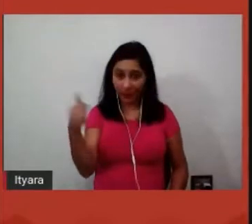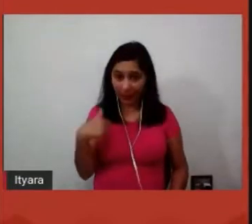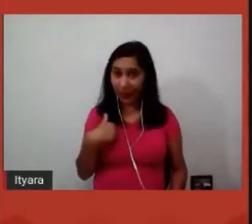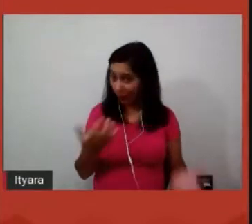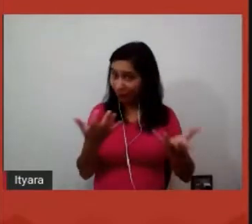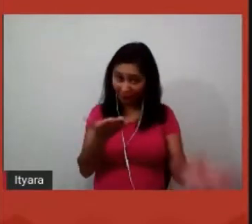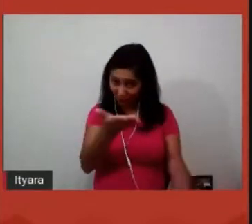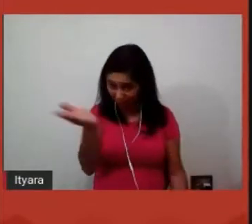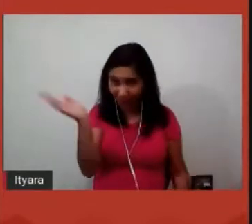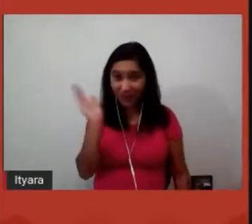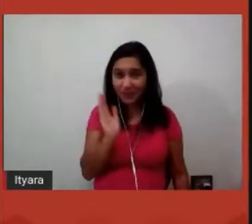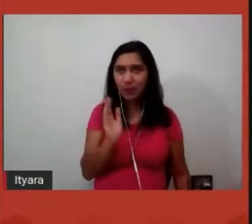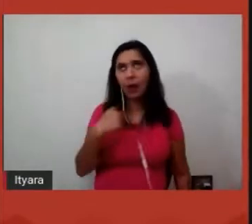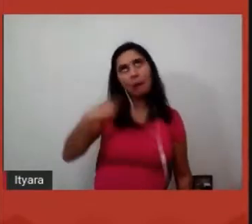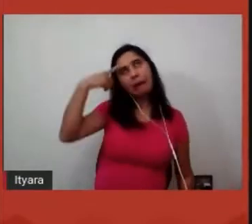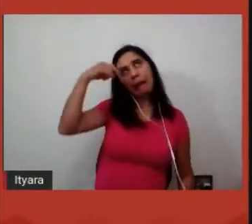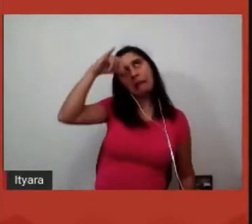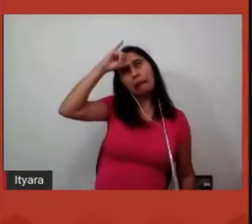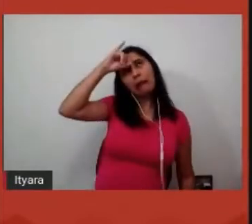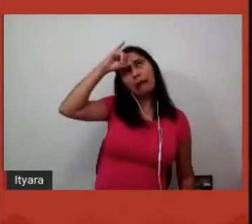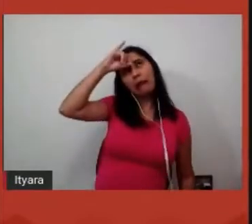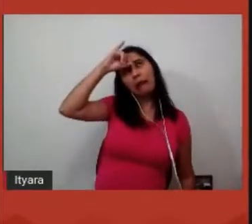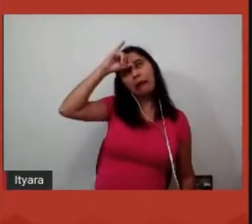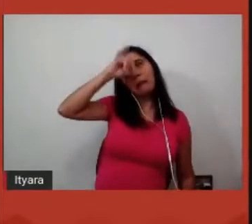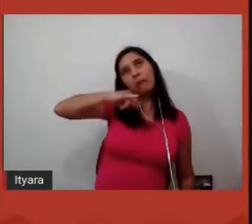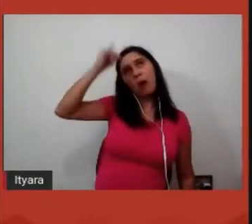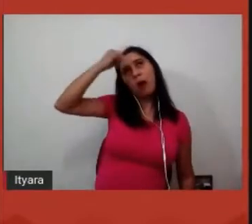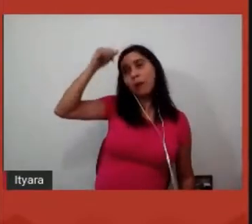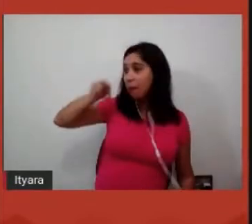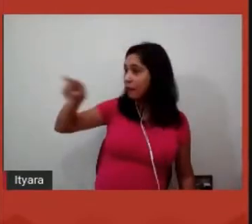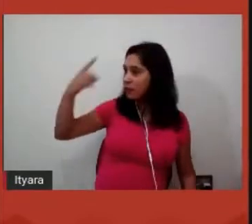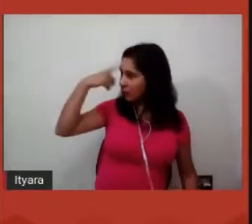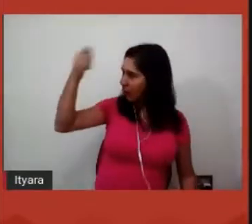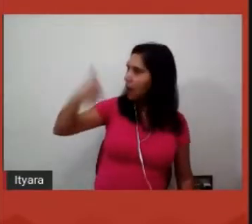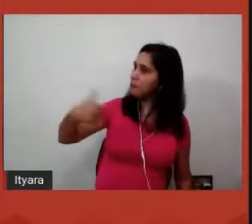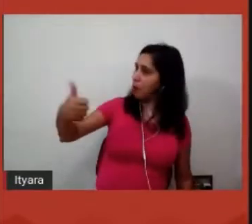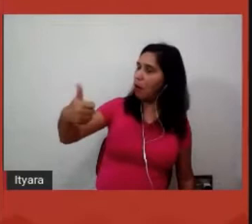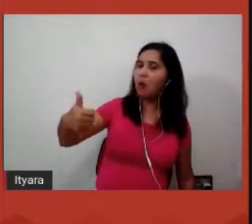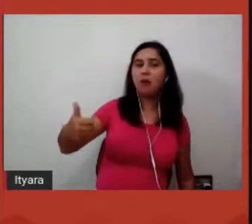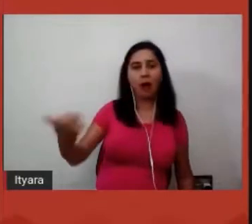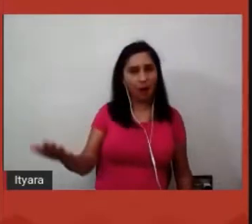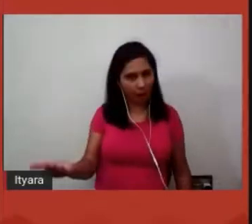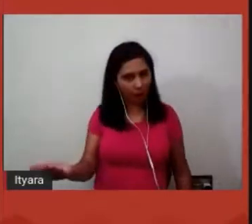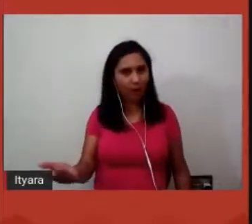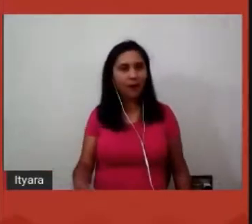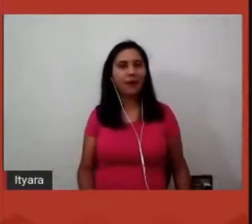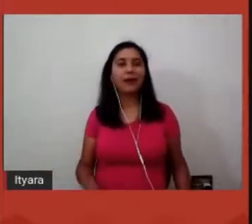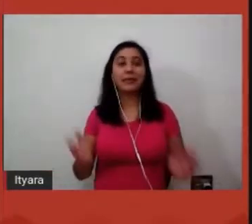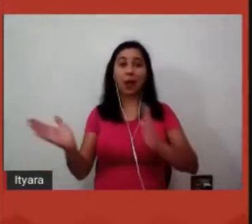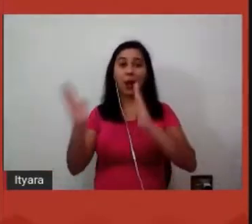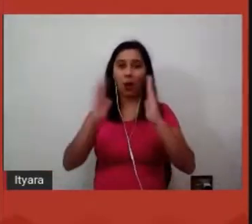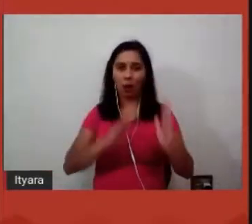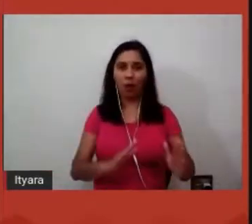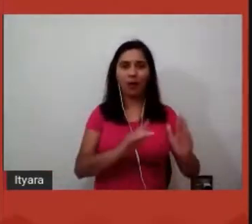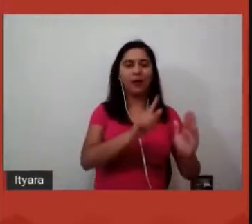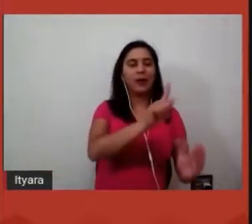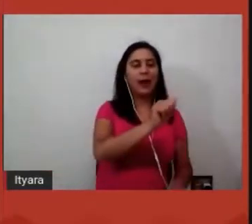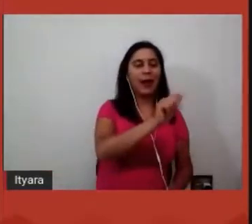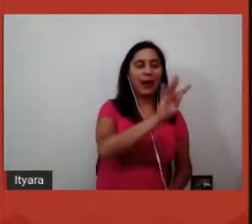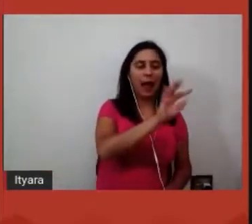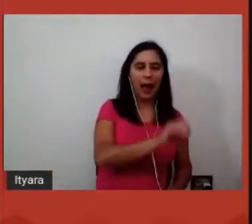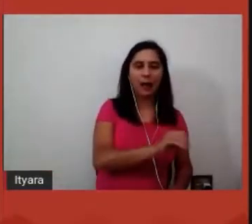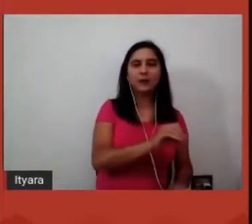era idiota, mas a sua proposta... Aí a gente já entra na fase do gato, da água, e do mingau e